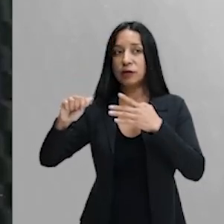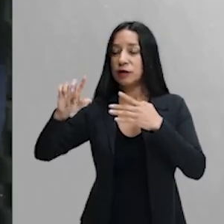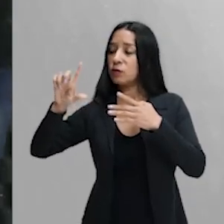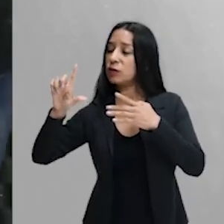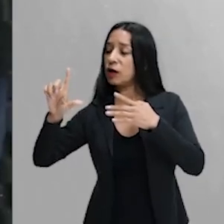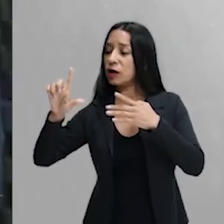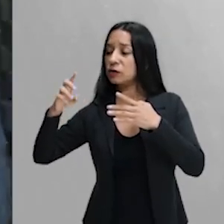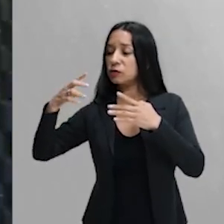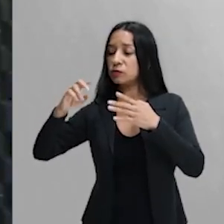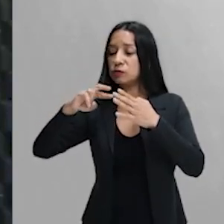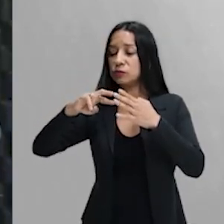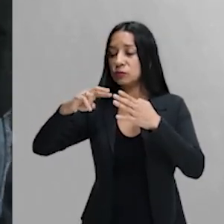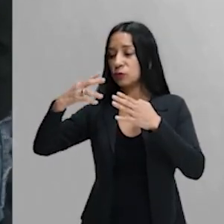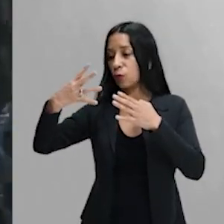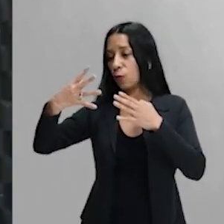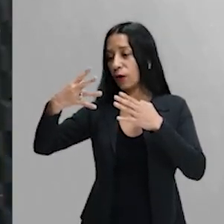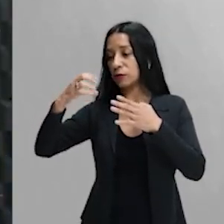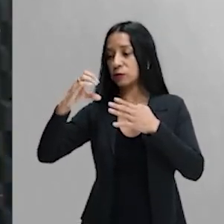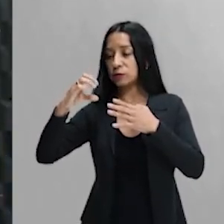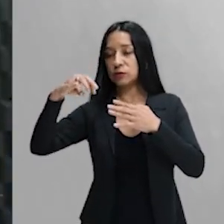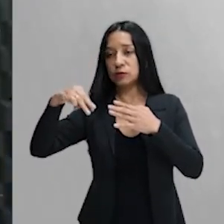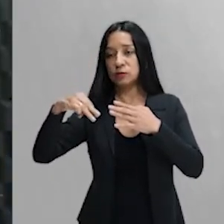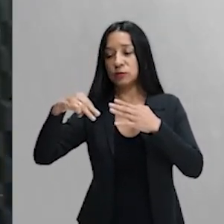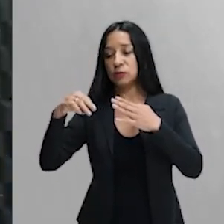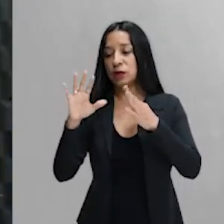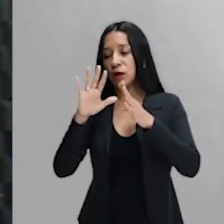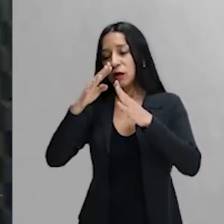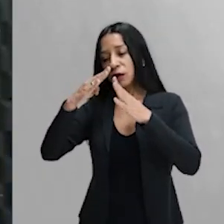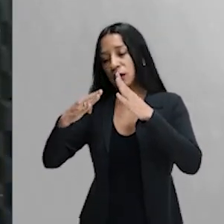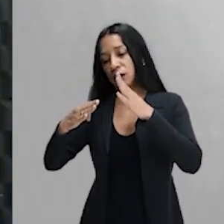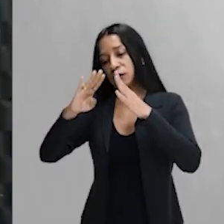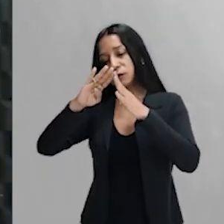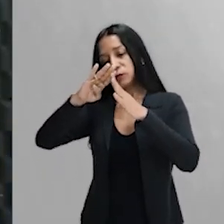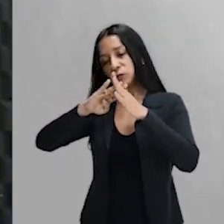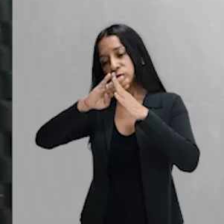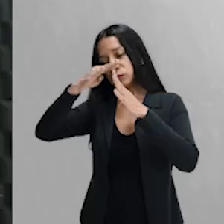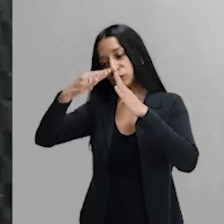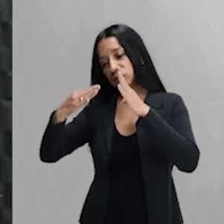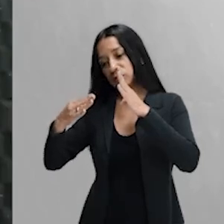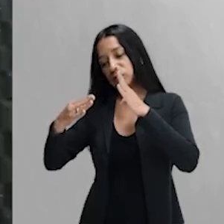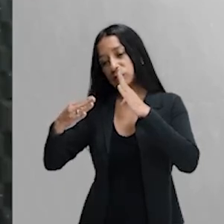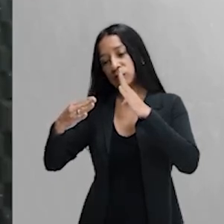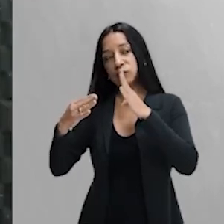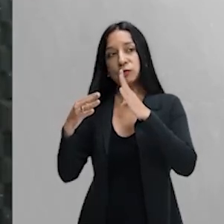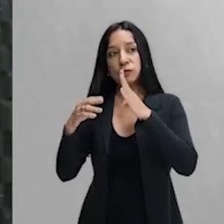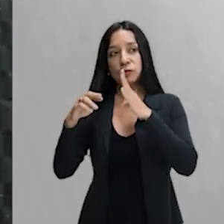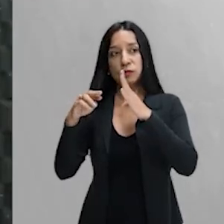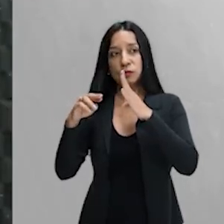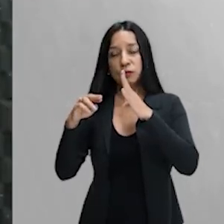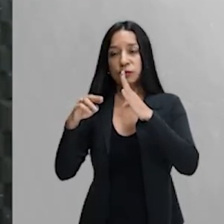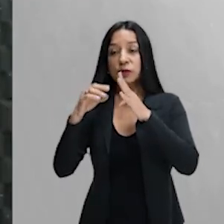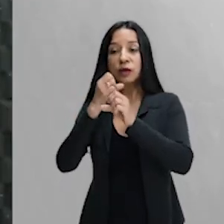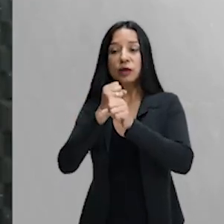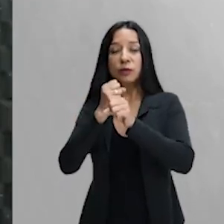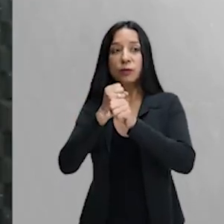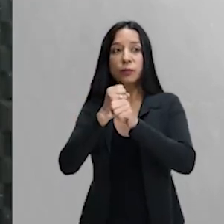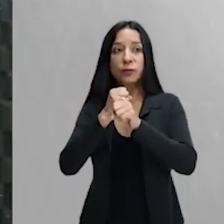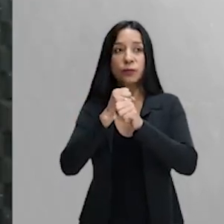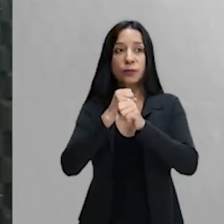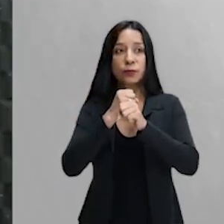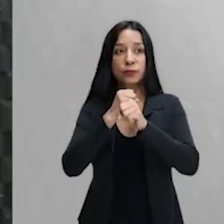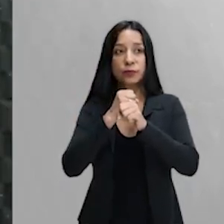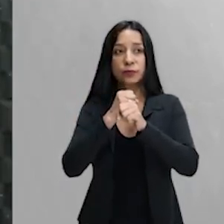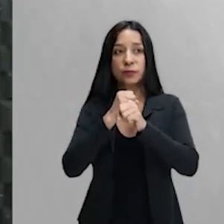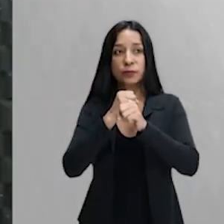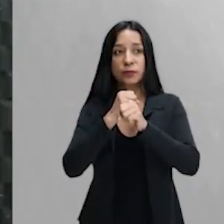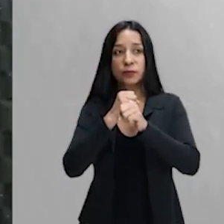centímetros. Tá? Então, a área lateral, a área das faces laterais, você calcula por